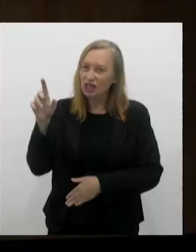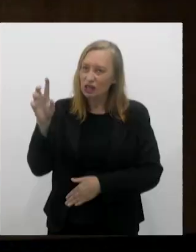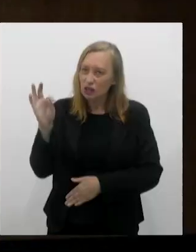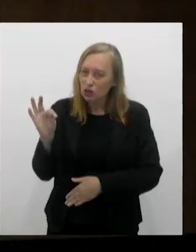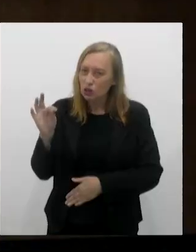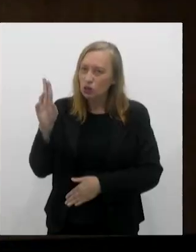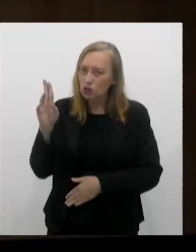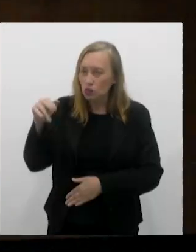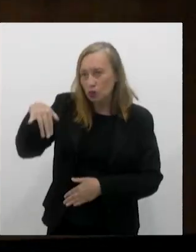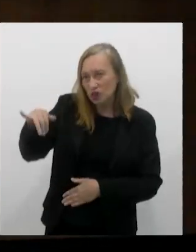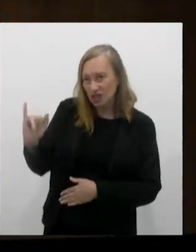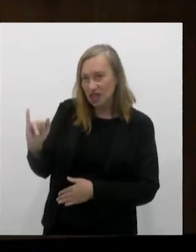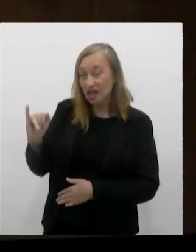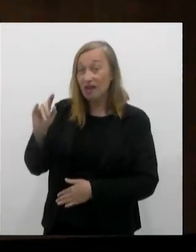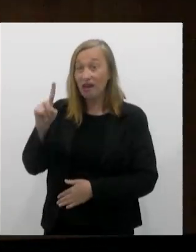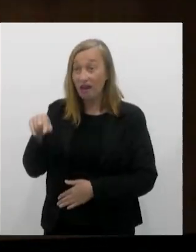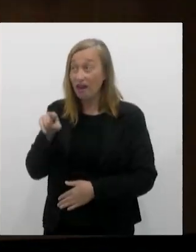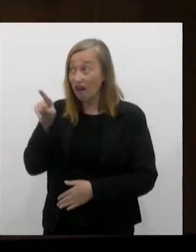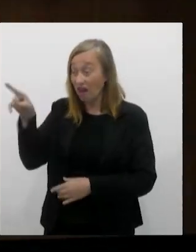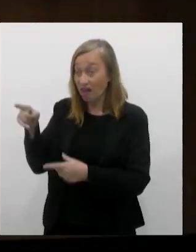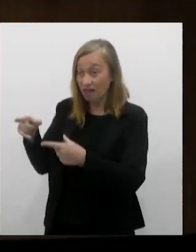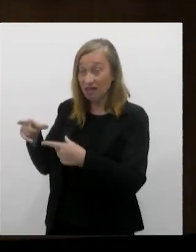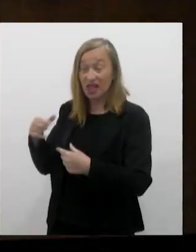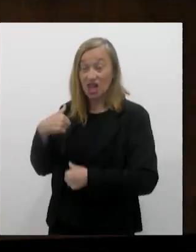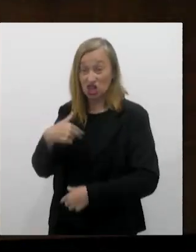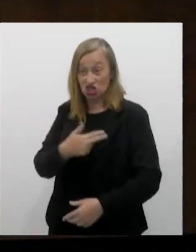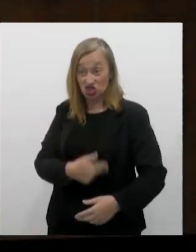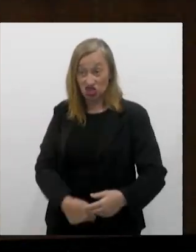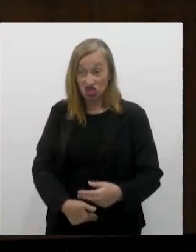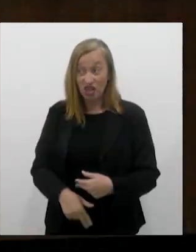China. Lá foi